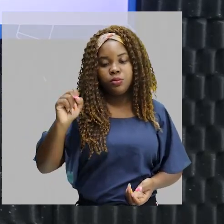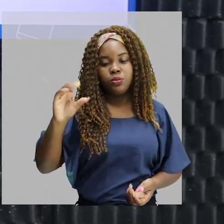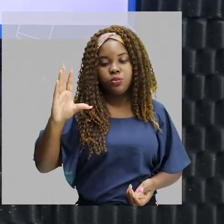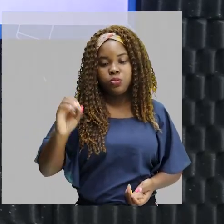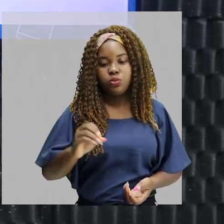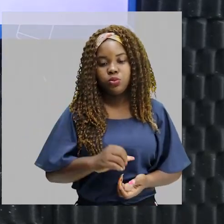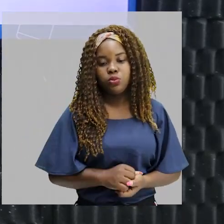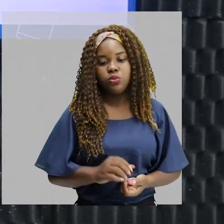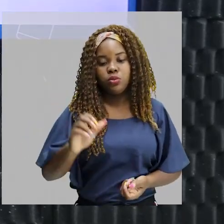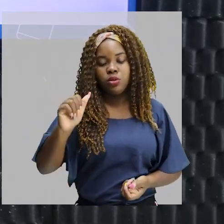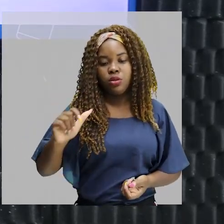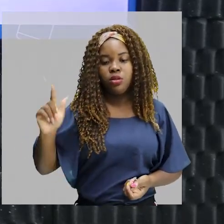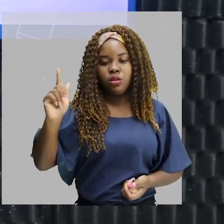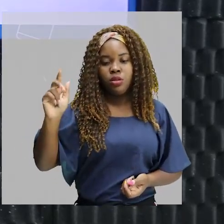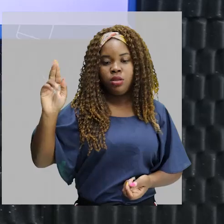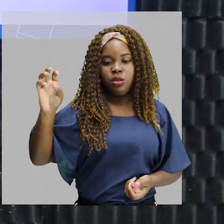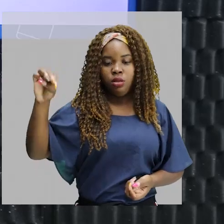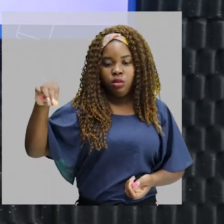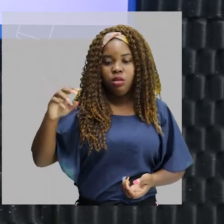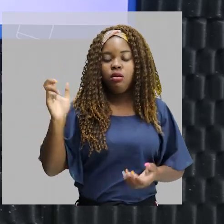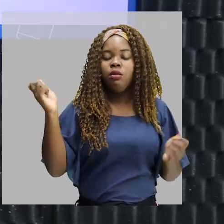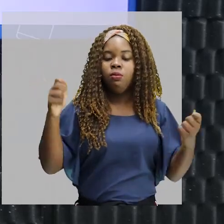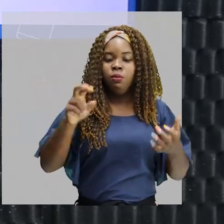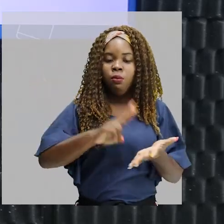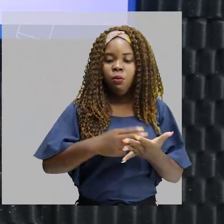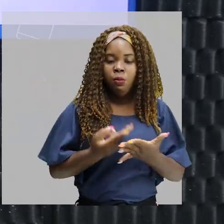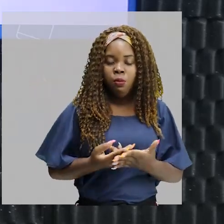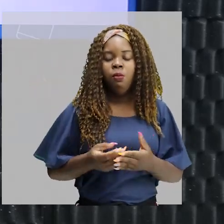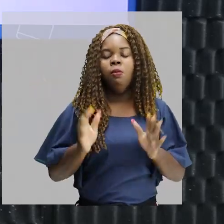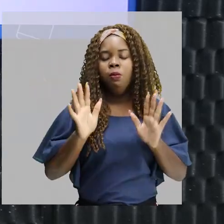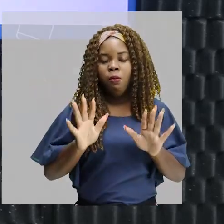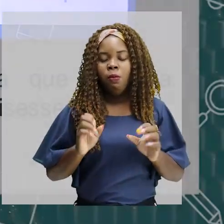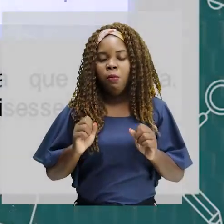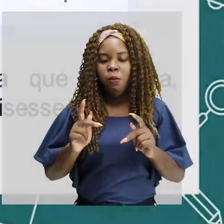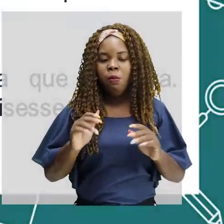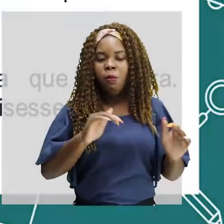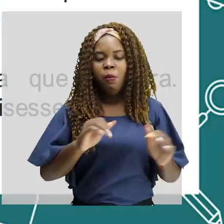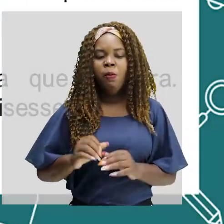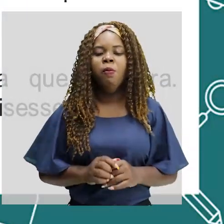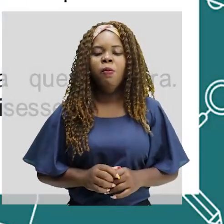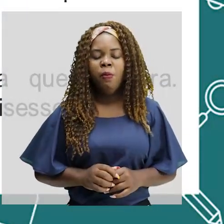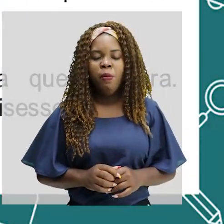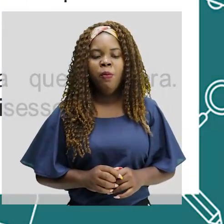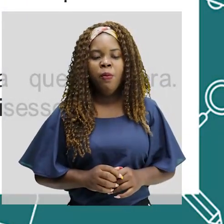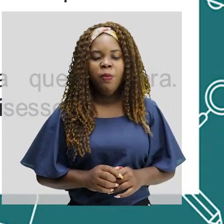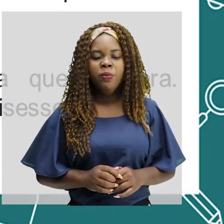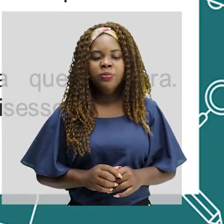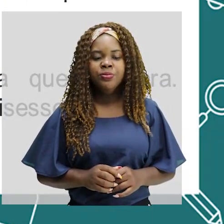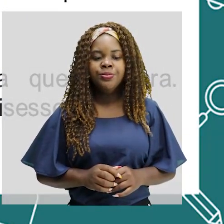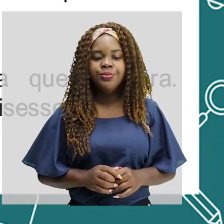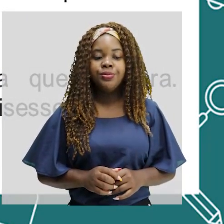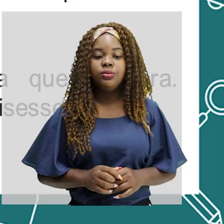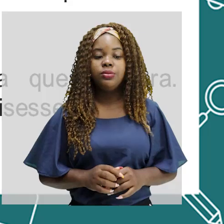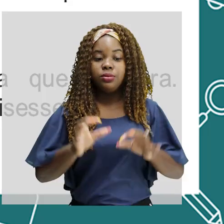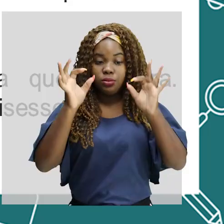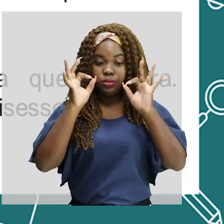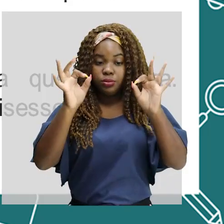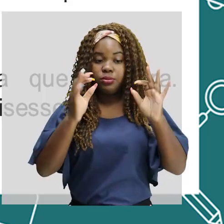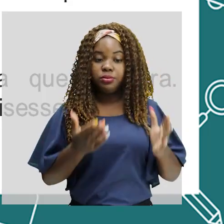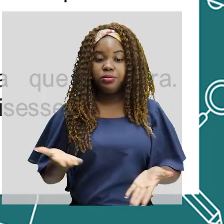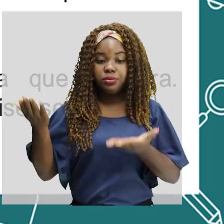alguém. Então, genericamente falando, eu posso traduzir dessa forma. Observação. Sua